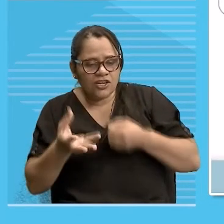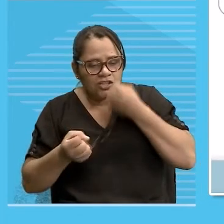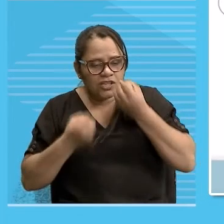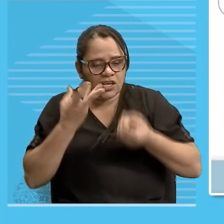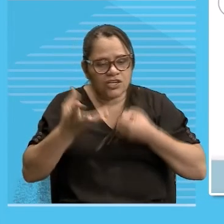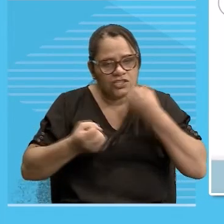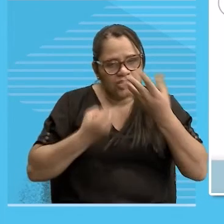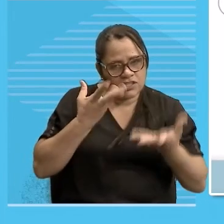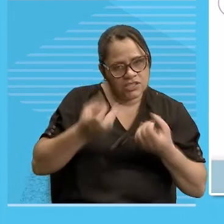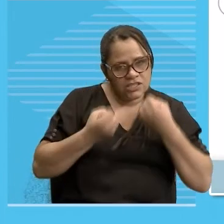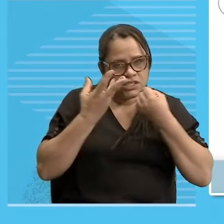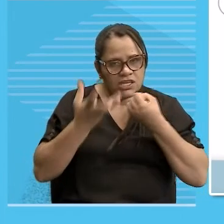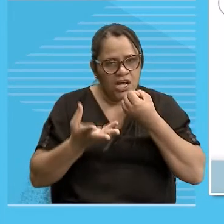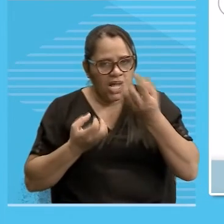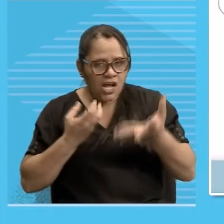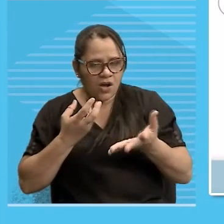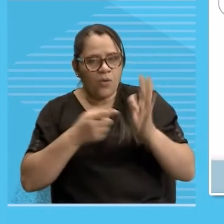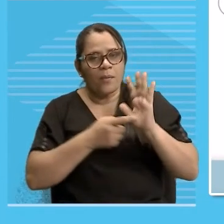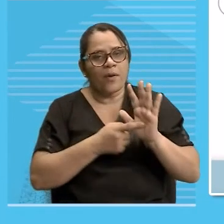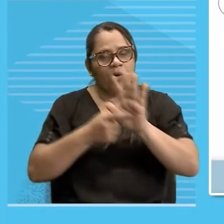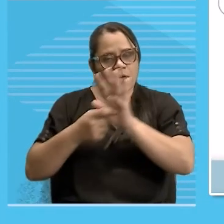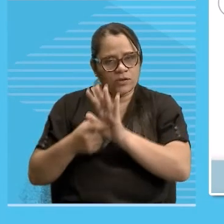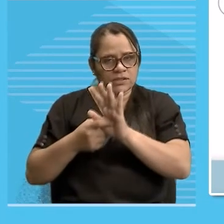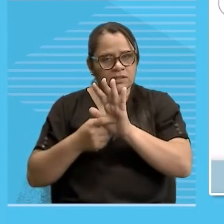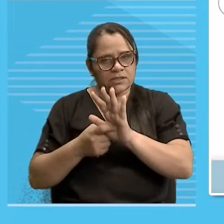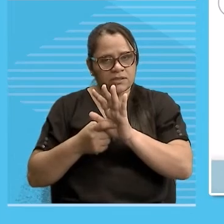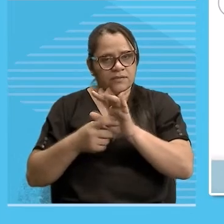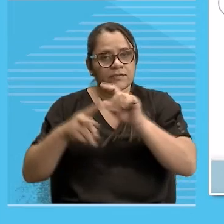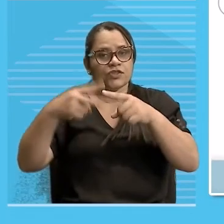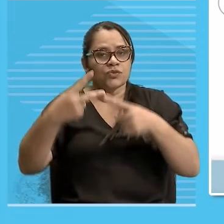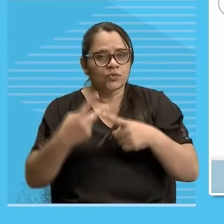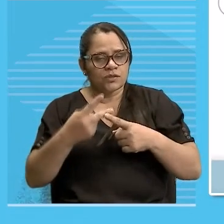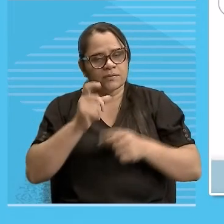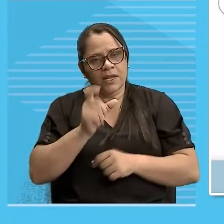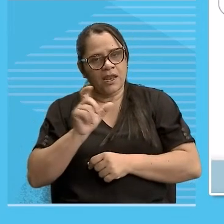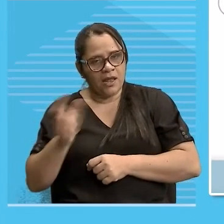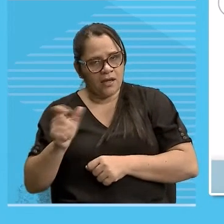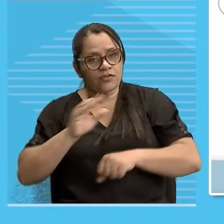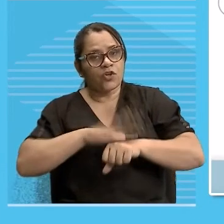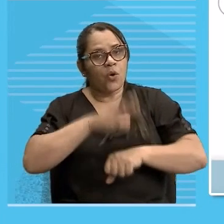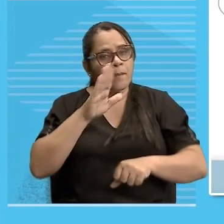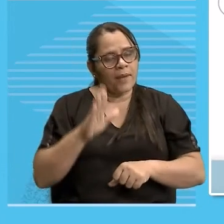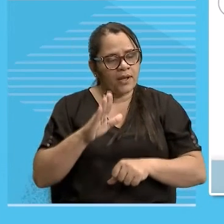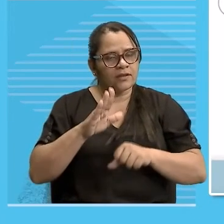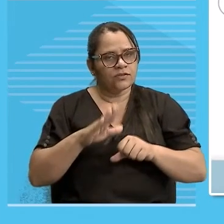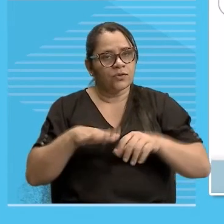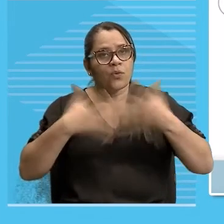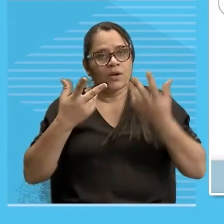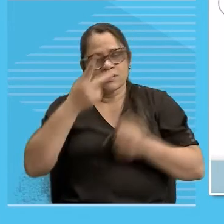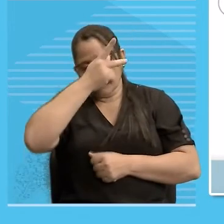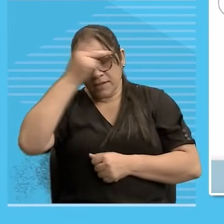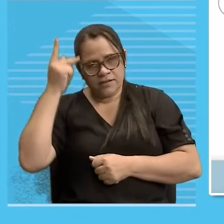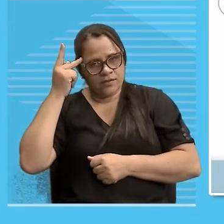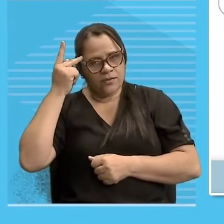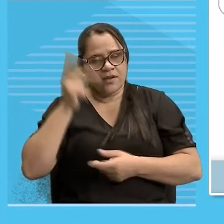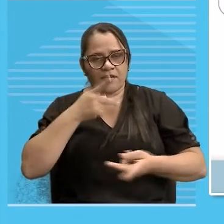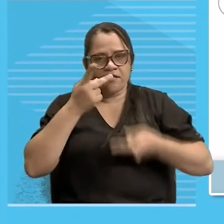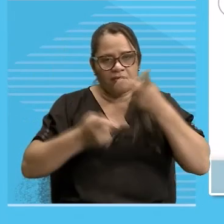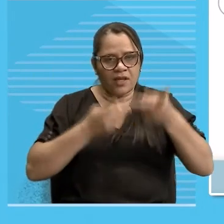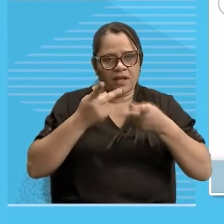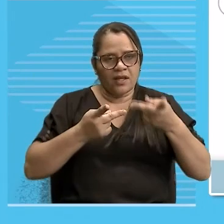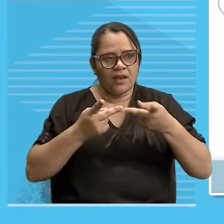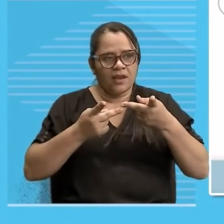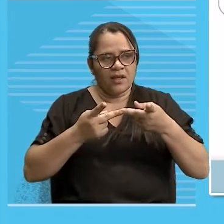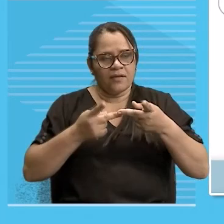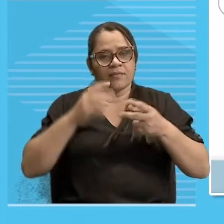também apresentar-se em termos de forma em duas palavras ou mais. Quando você diz cruz, credo, normalmente é